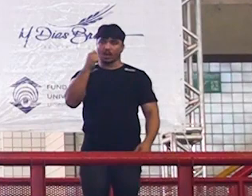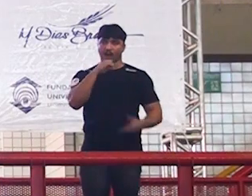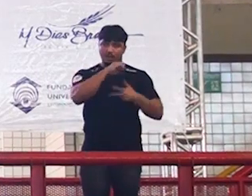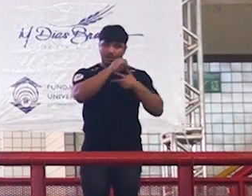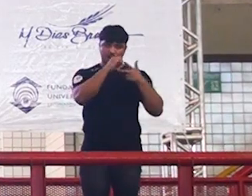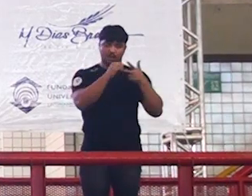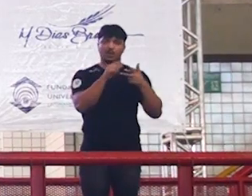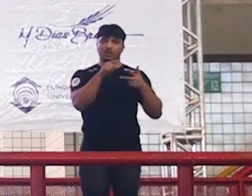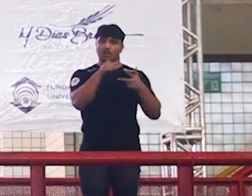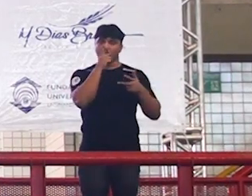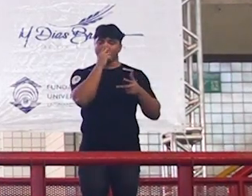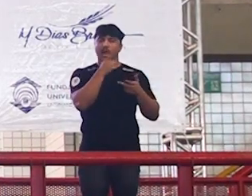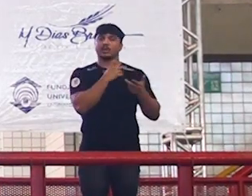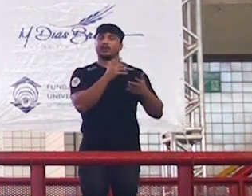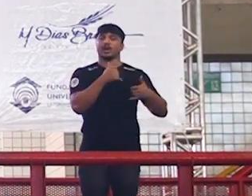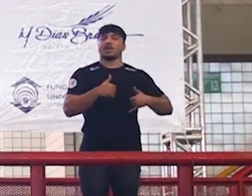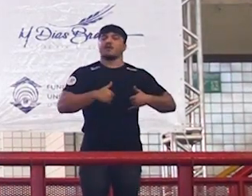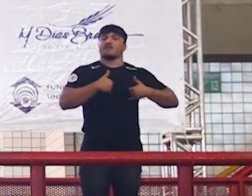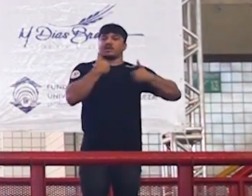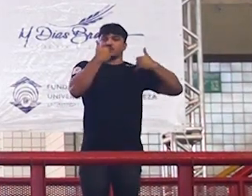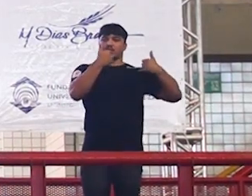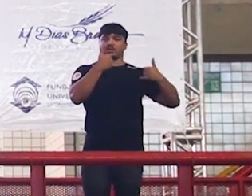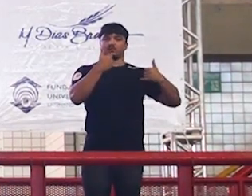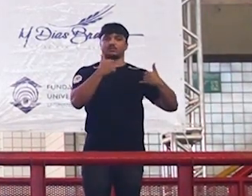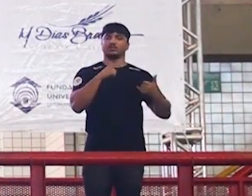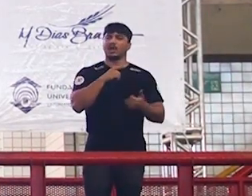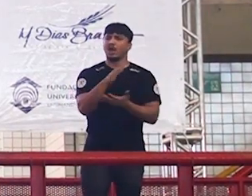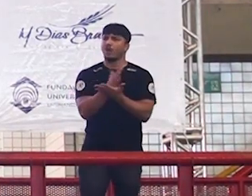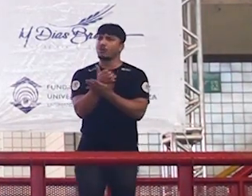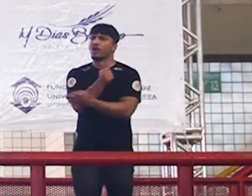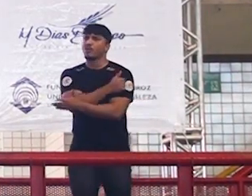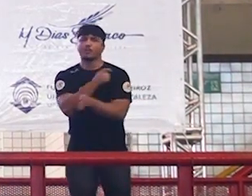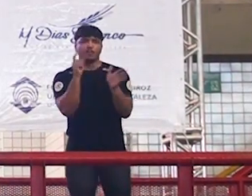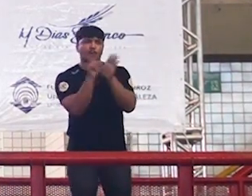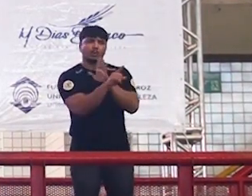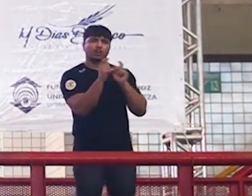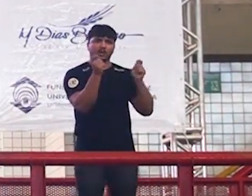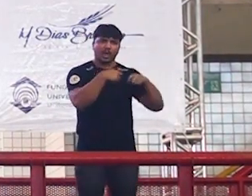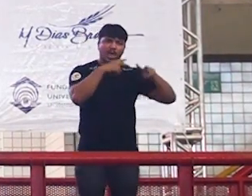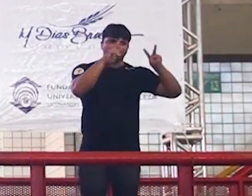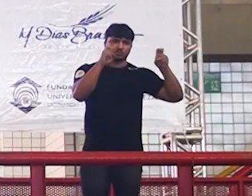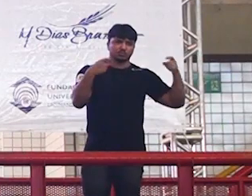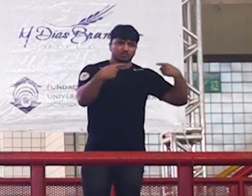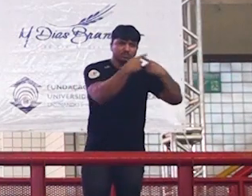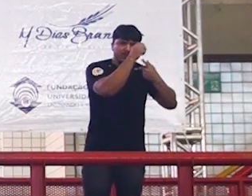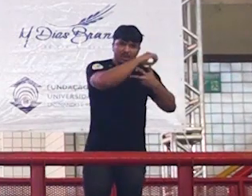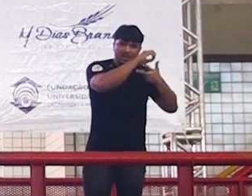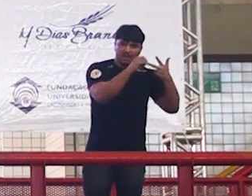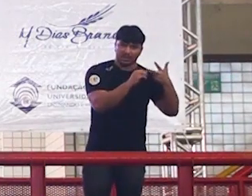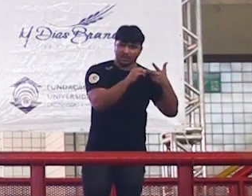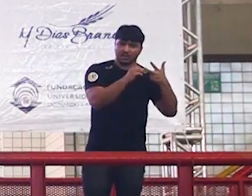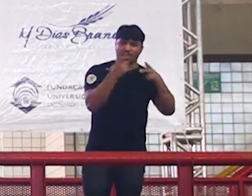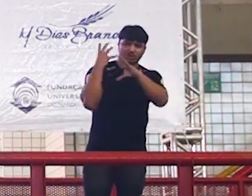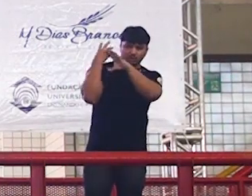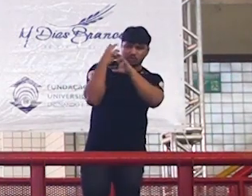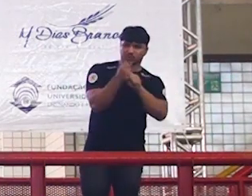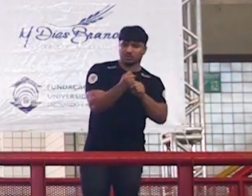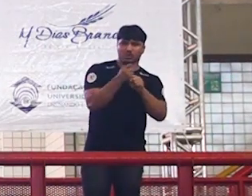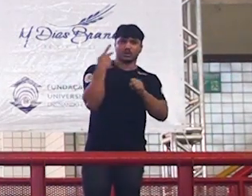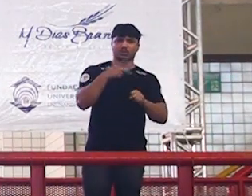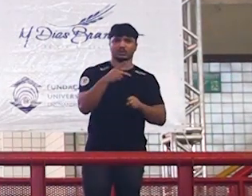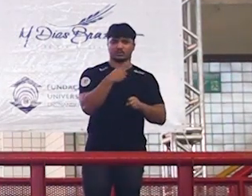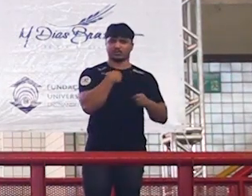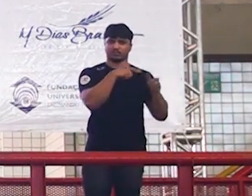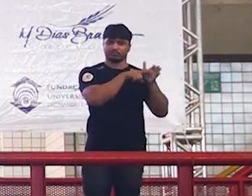aniversário do Enem. Já teve até aluno que perguntou, professor, eles poderiam pedir para fazer uma redação sobre a história do